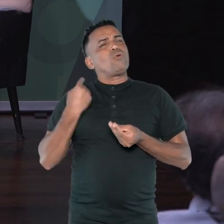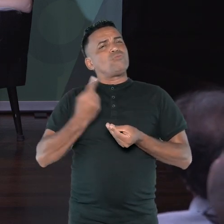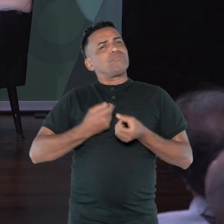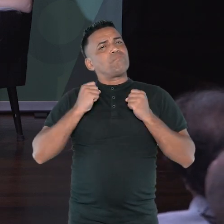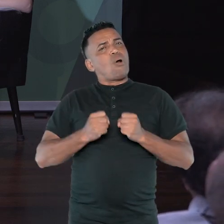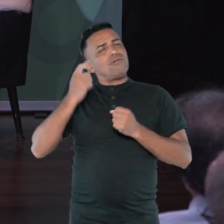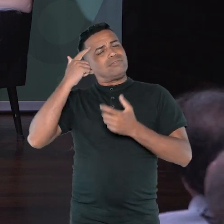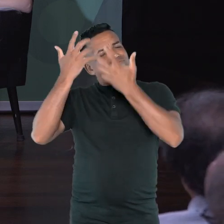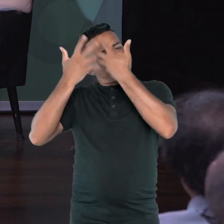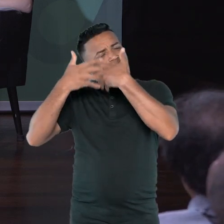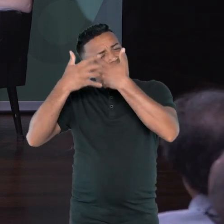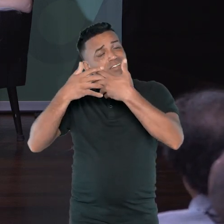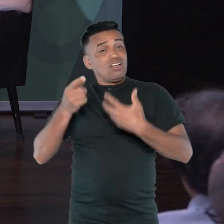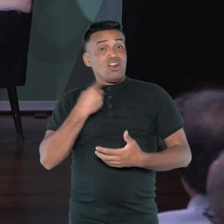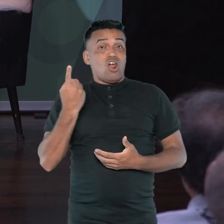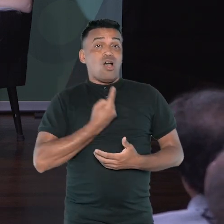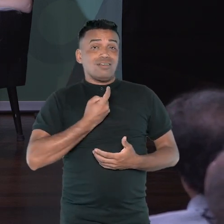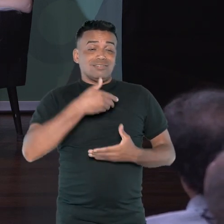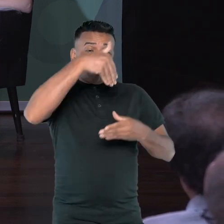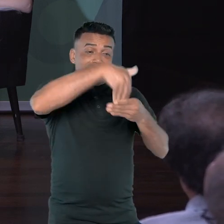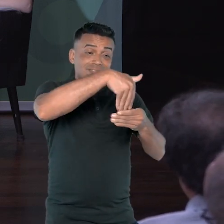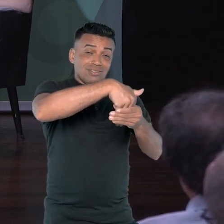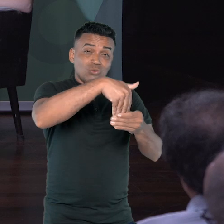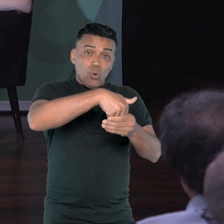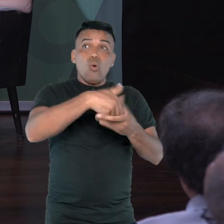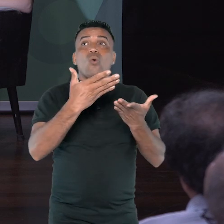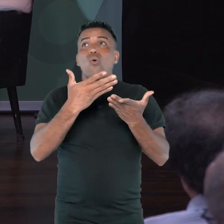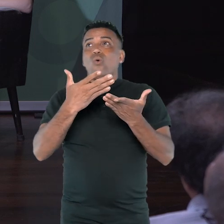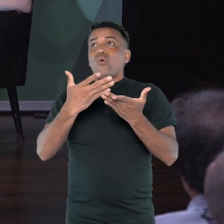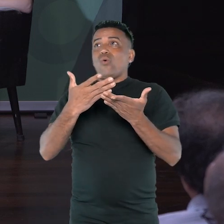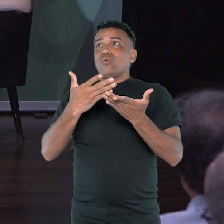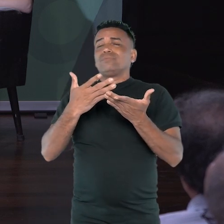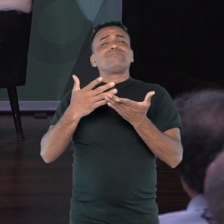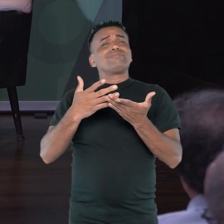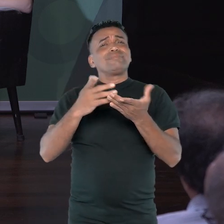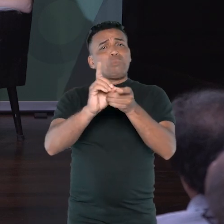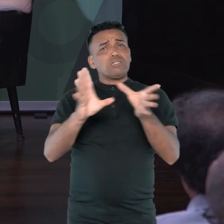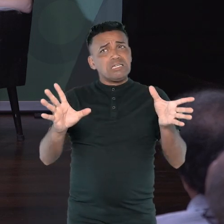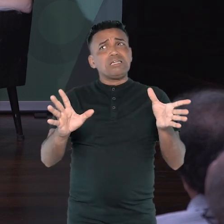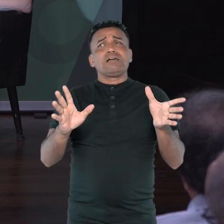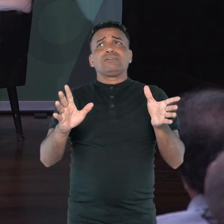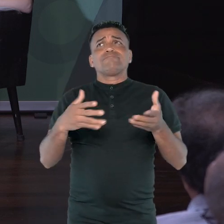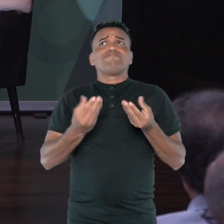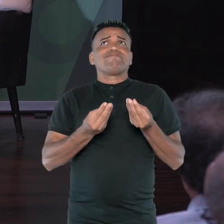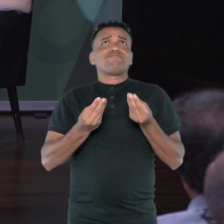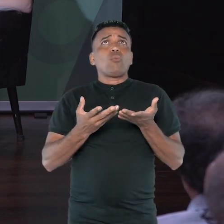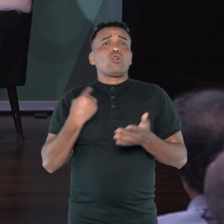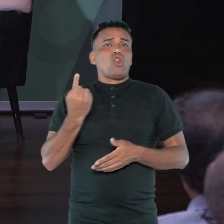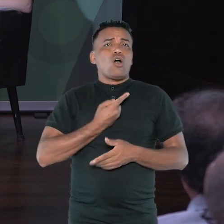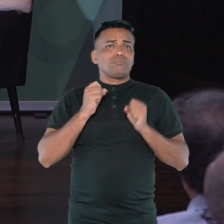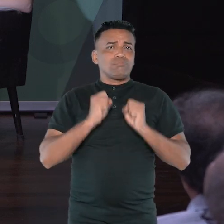né? Nós, eleitores, né, nesse momento e nesse lugar, como nós podemos entender e contribuir para